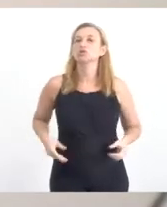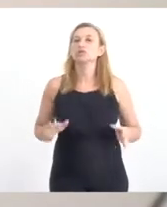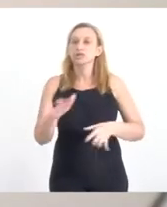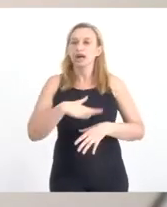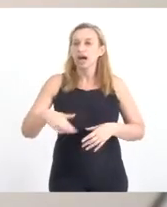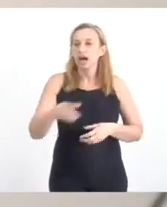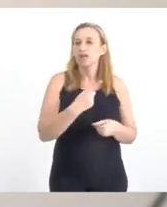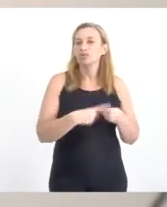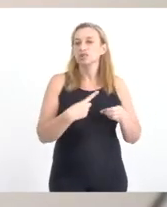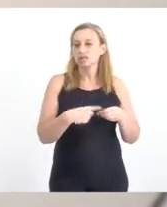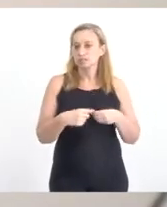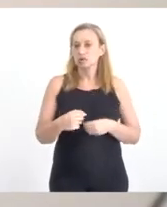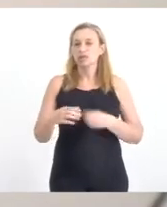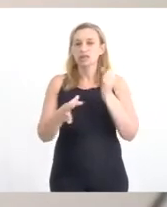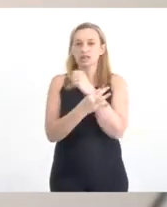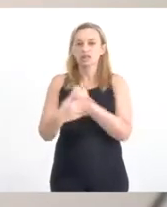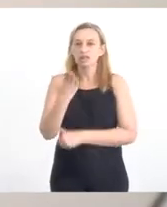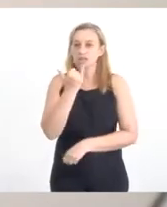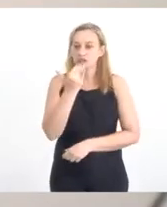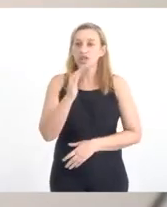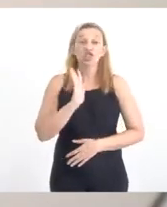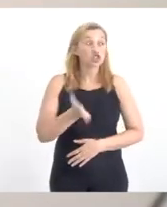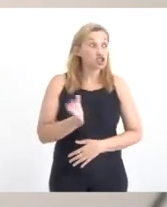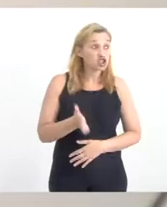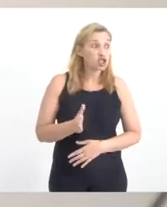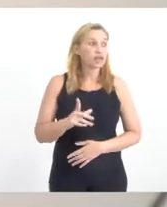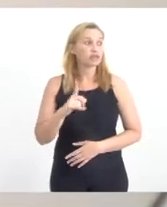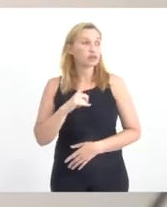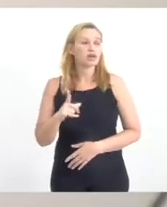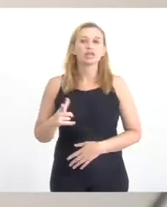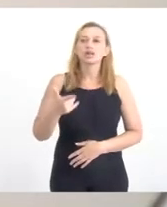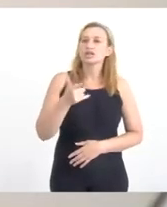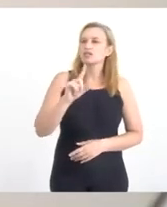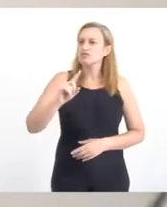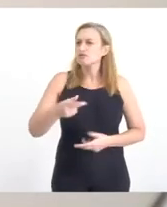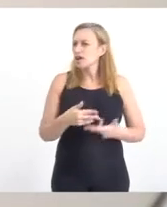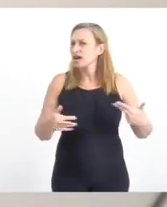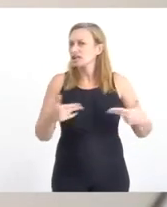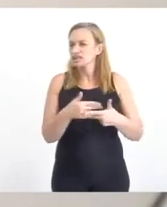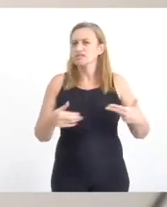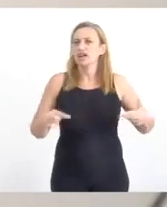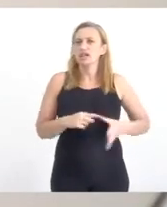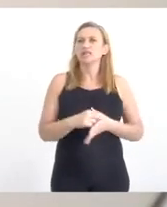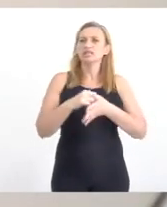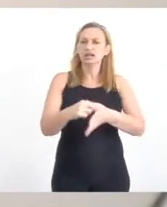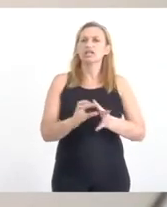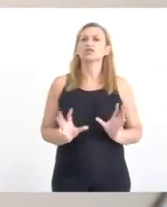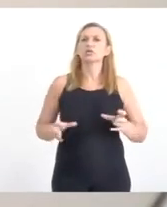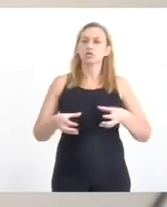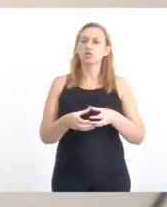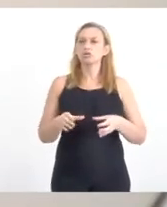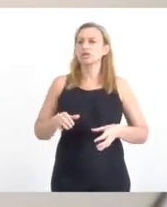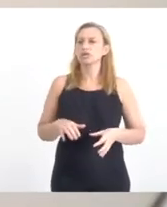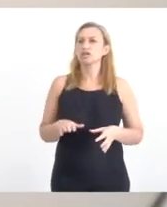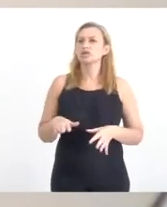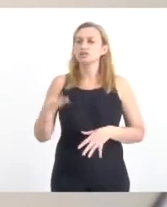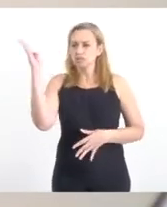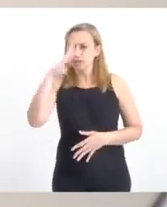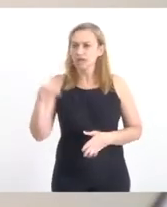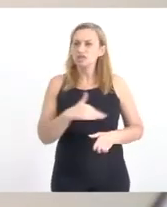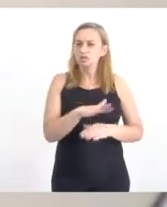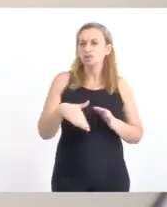de segurança alimentar em que a gente já capacitou centenas e centenas de lideranças comentários no Brasil inteiro